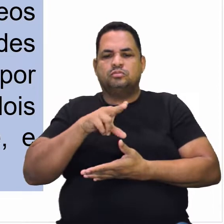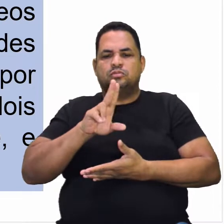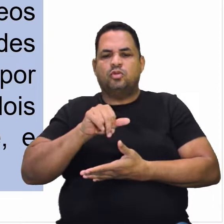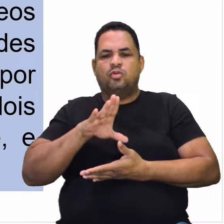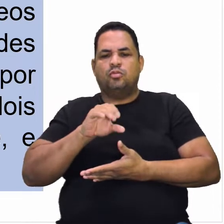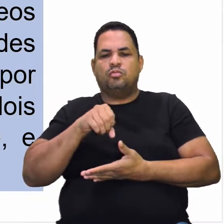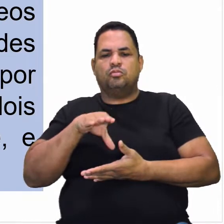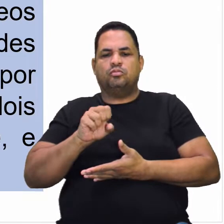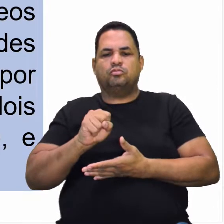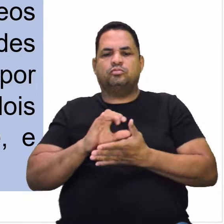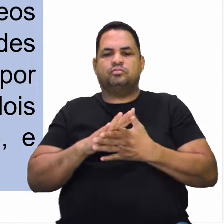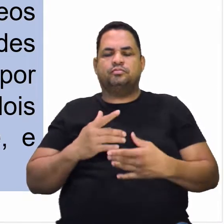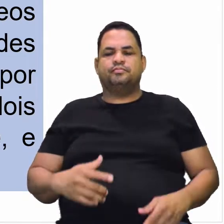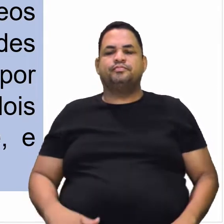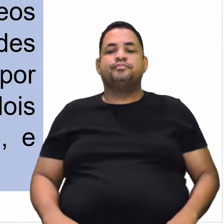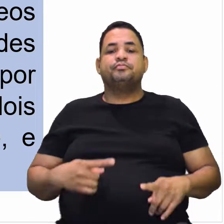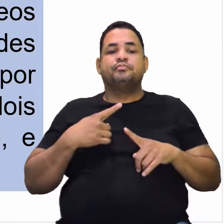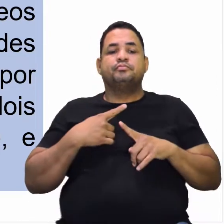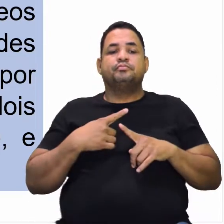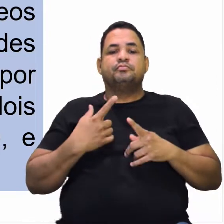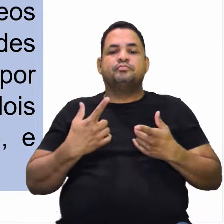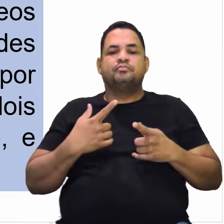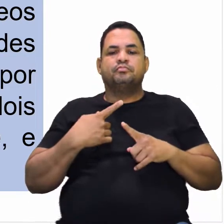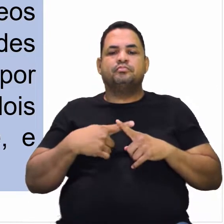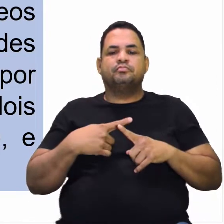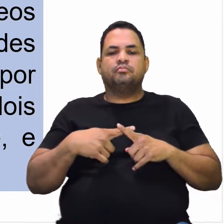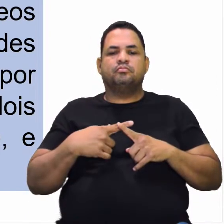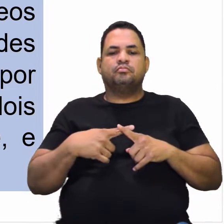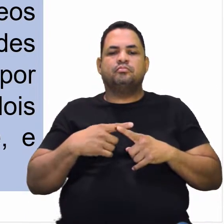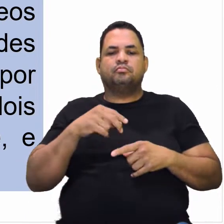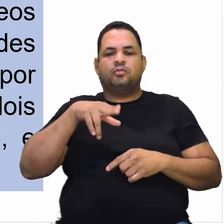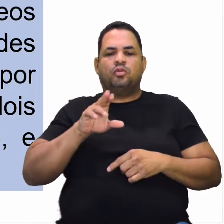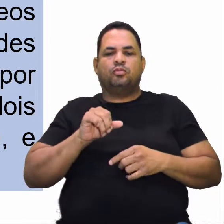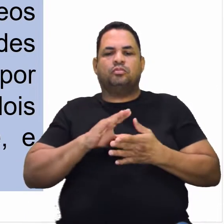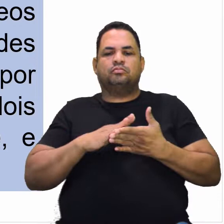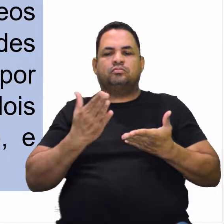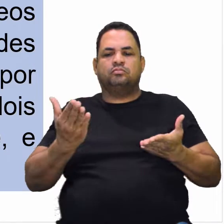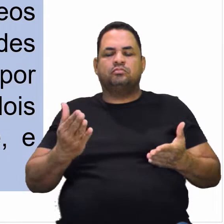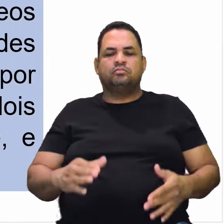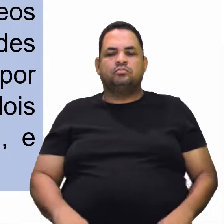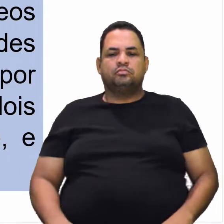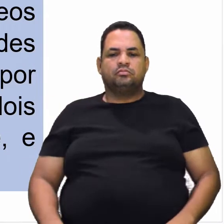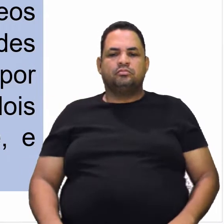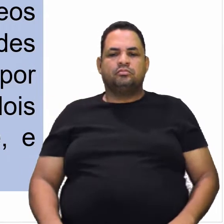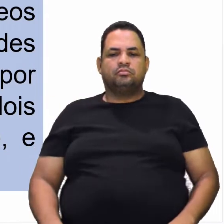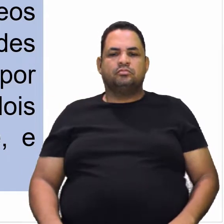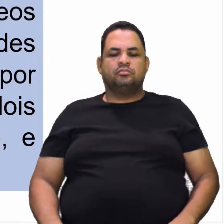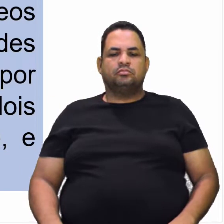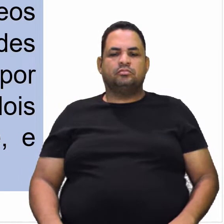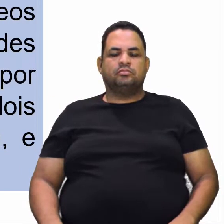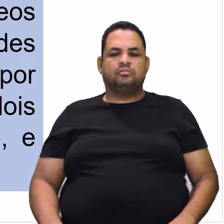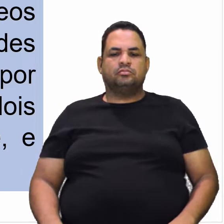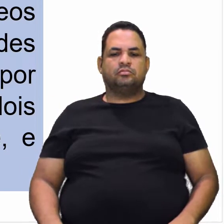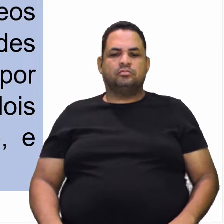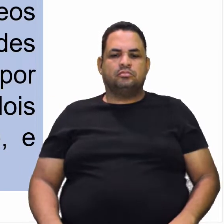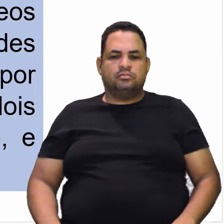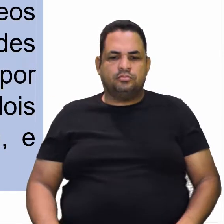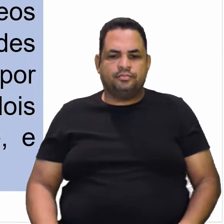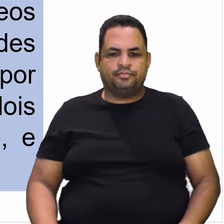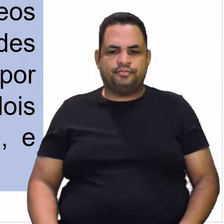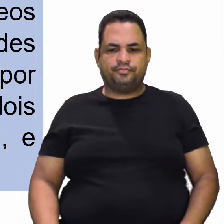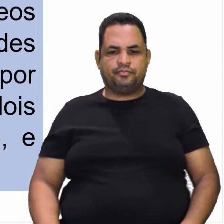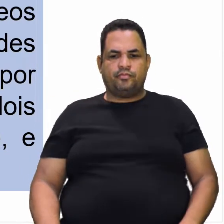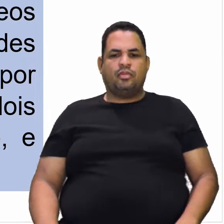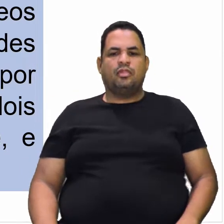são chamadas de nomos? Tá? Porque esses nomos, nós vamos ver que eles estão sendo